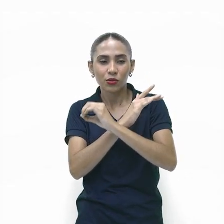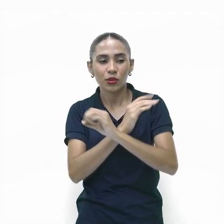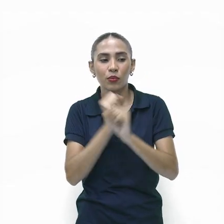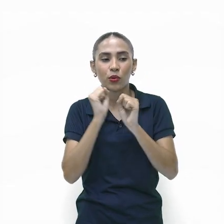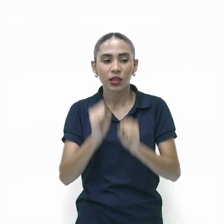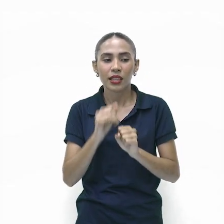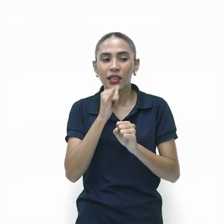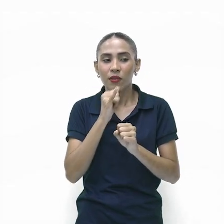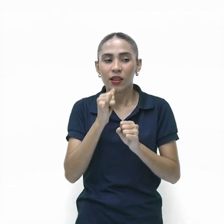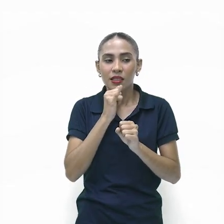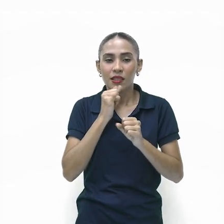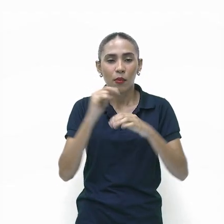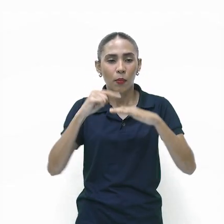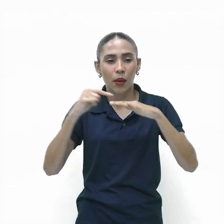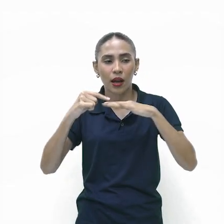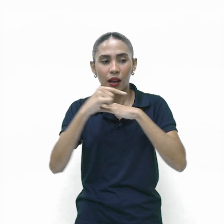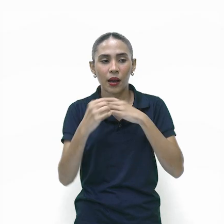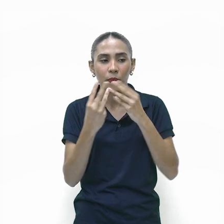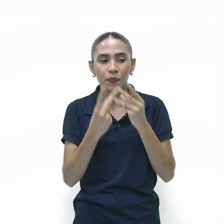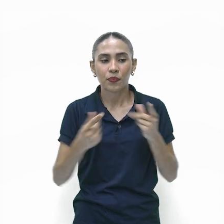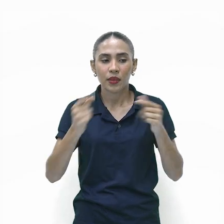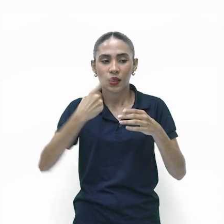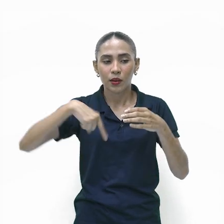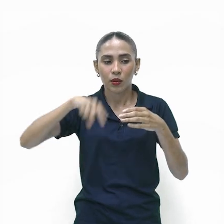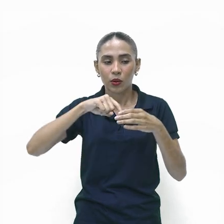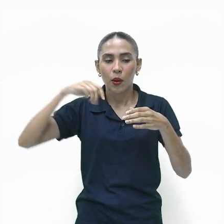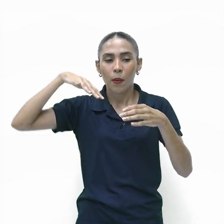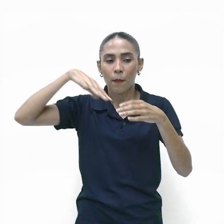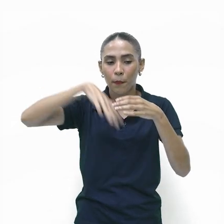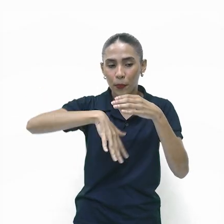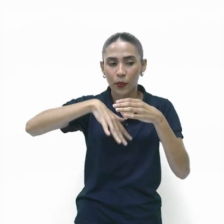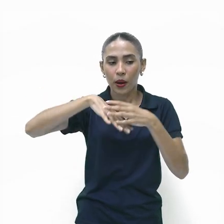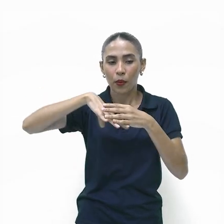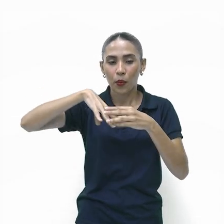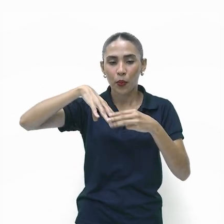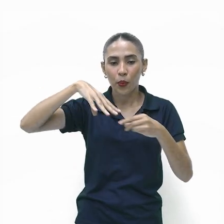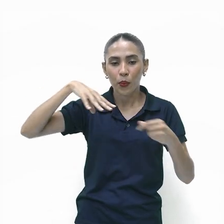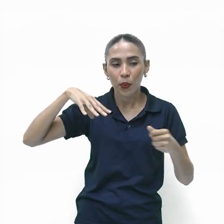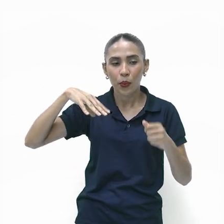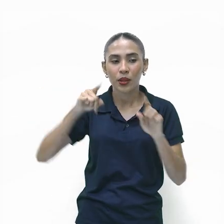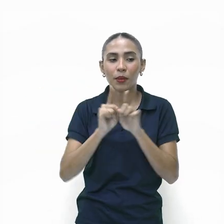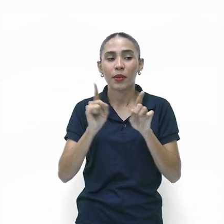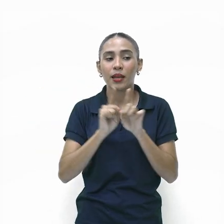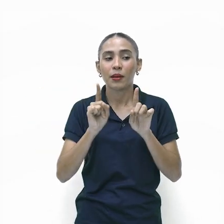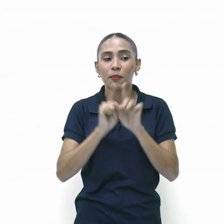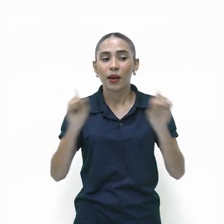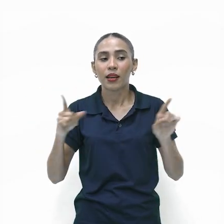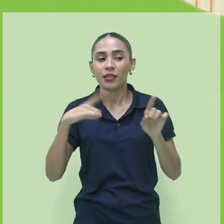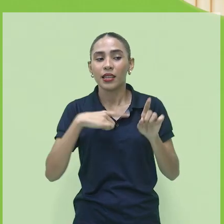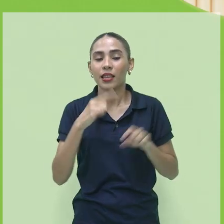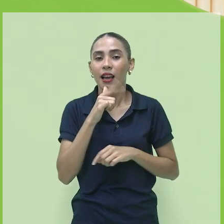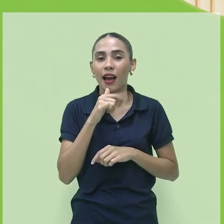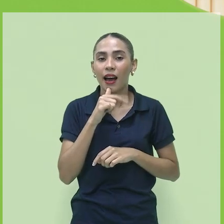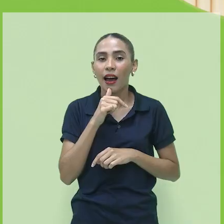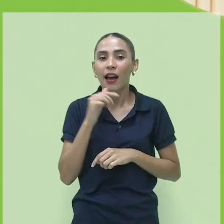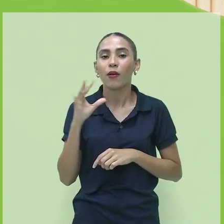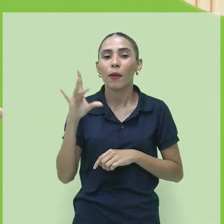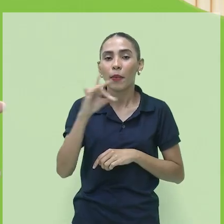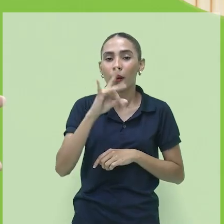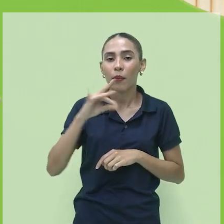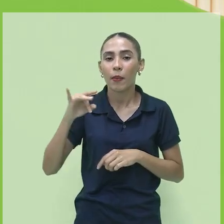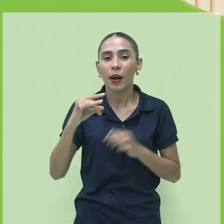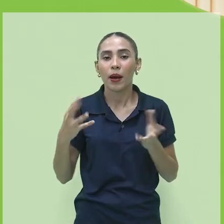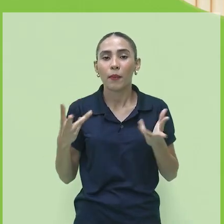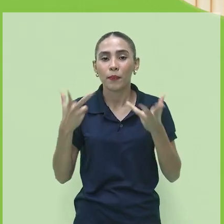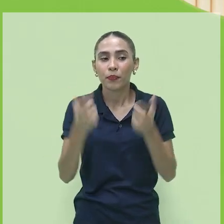desses micróbios. E outros vivem em água tão salgada que cristaliza tudo, né, essa água salgada,